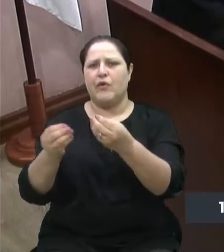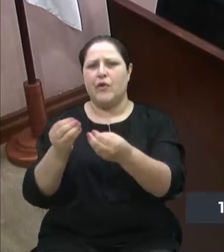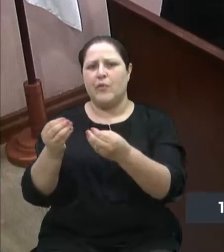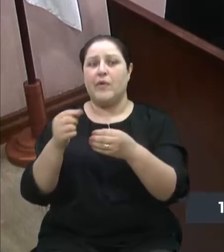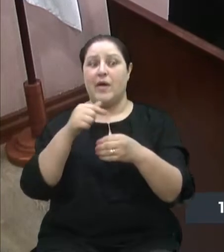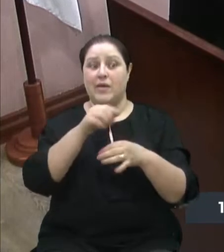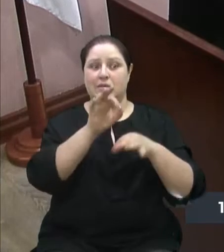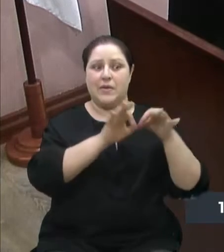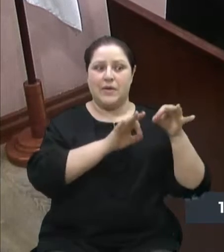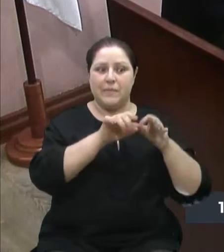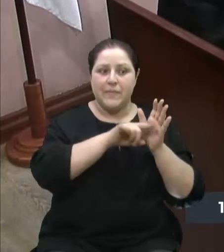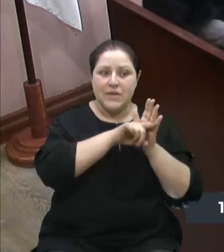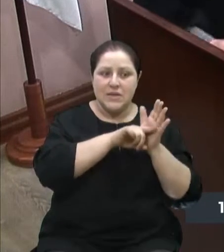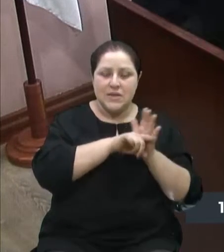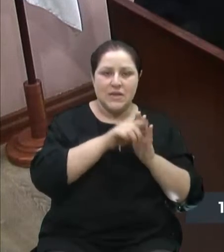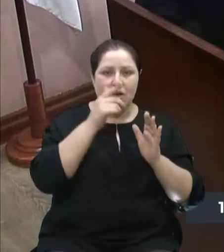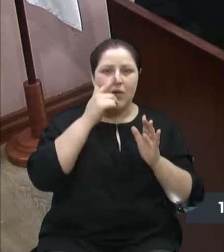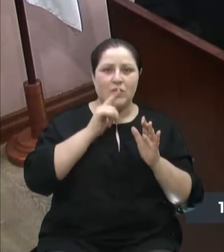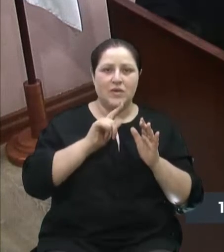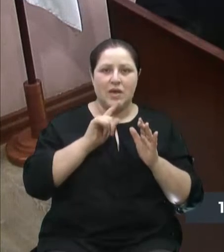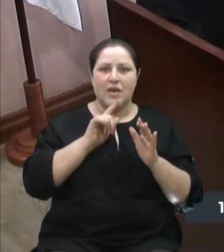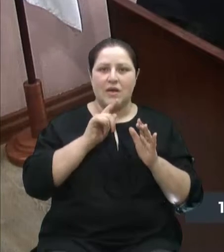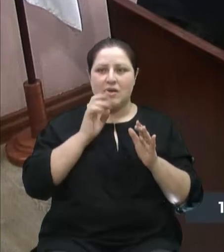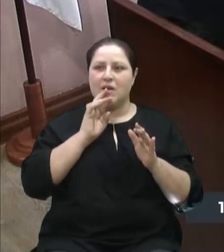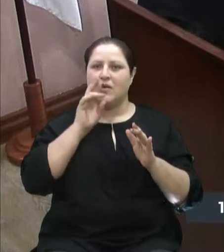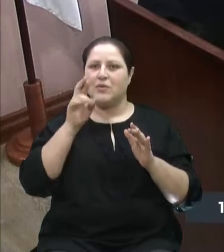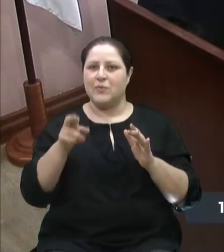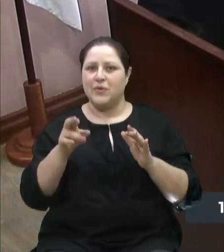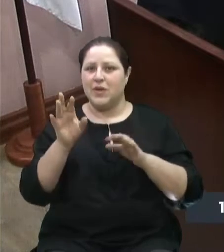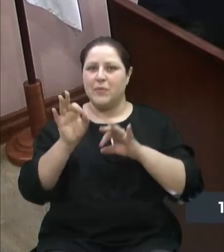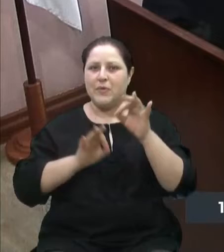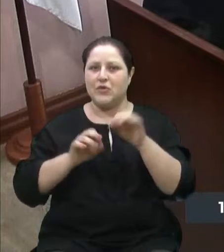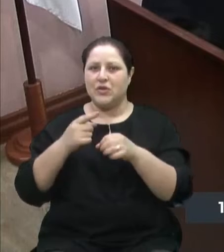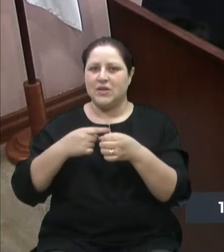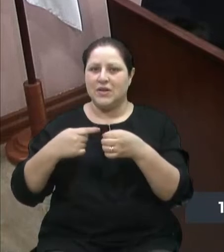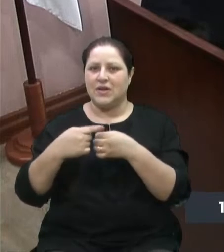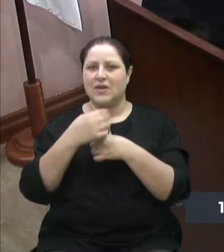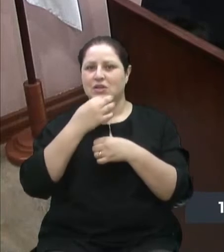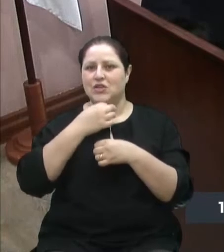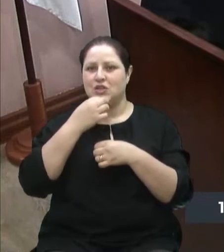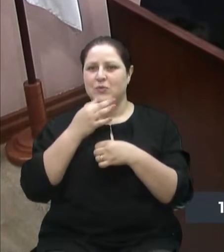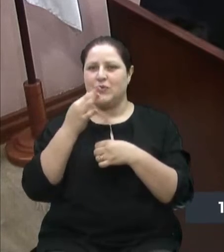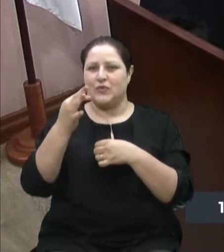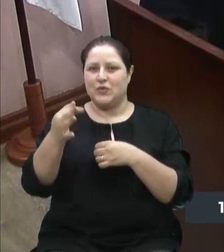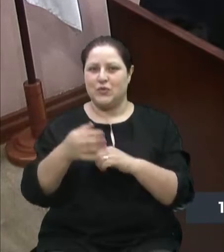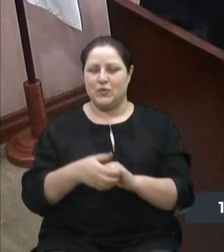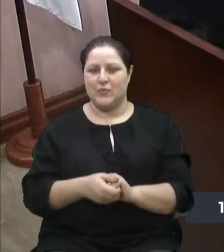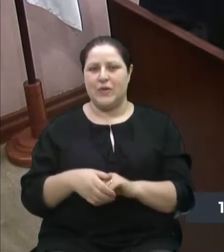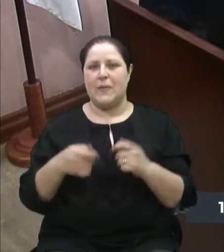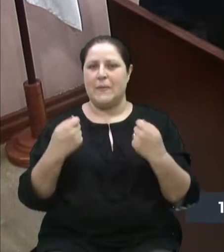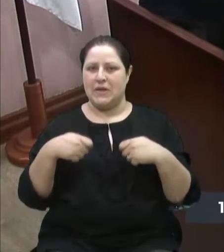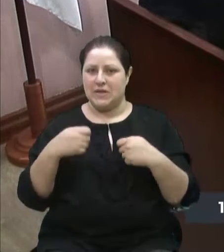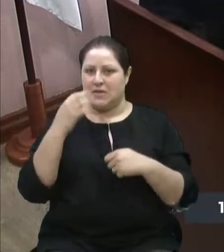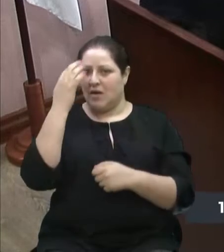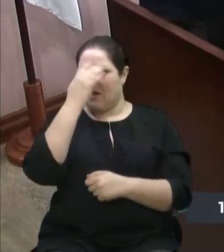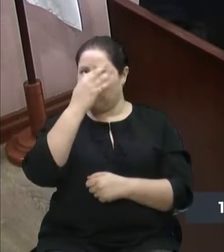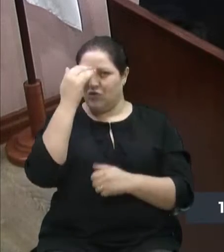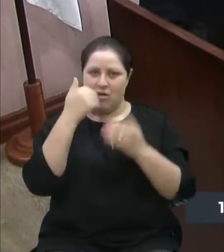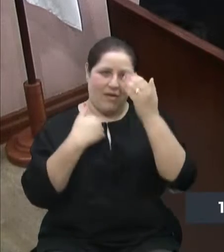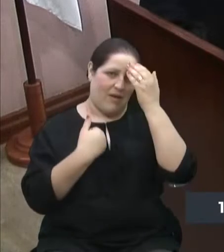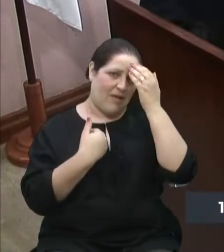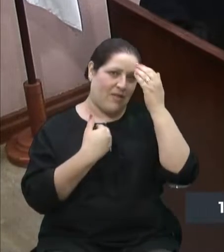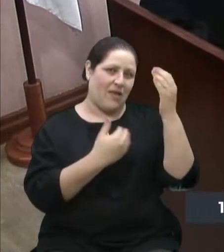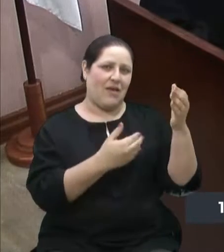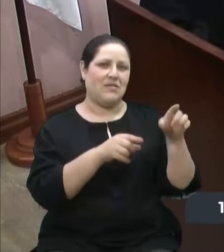do Sul para o futuro. Então, eu acho que a gente precisa realmente fazer um agradecimento ao prefeito Adiló, a toda a